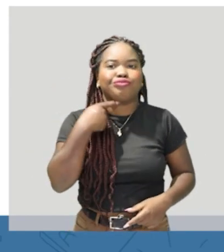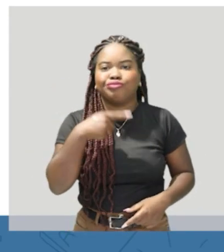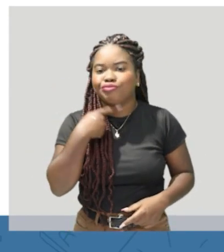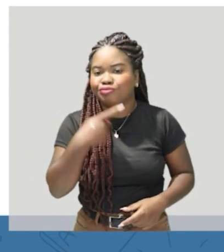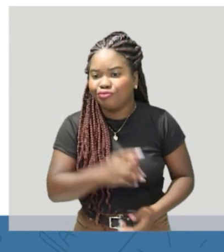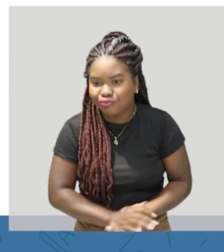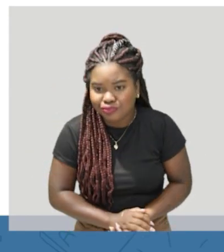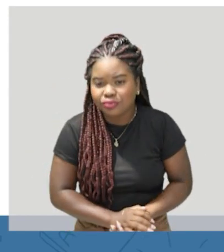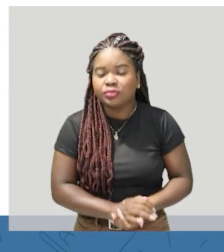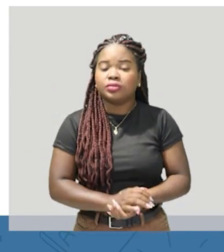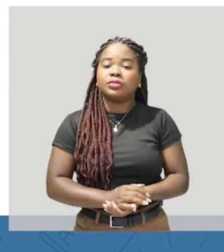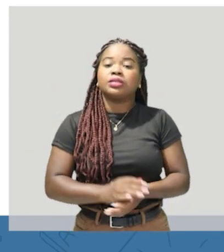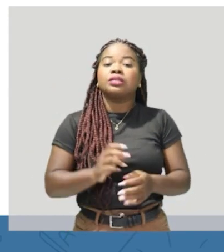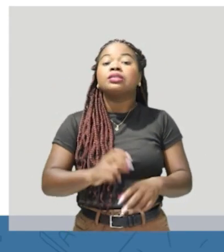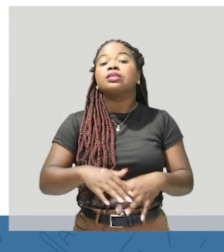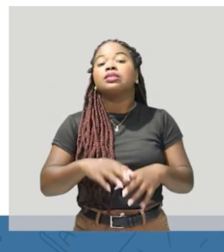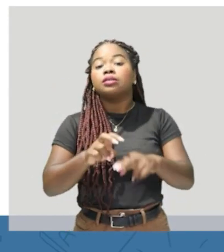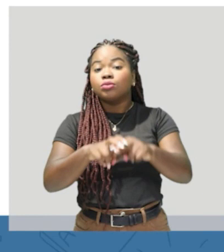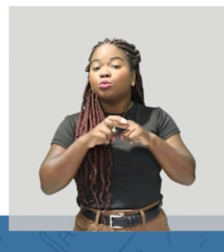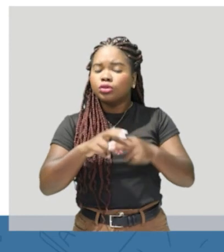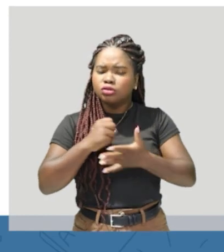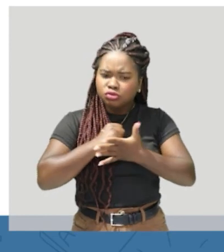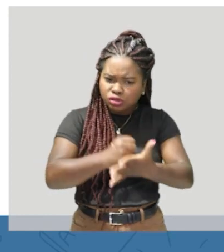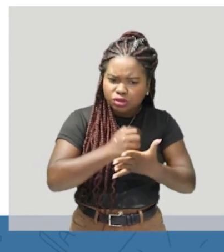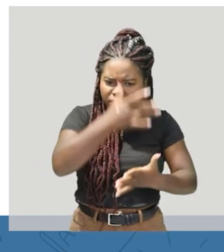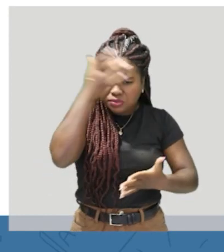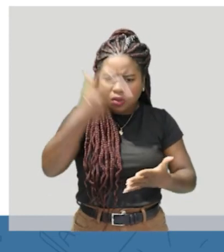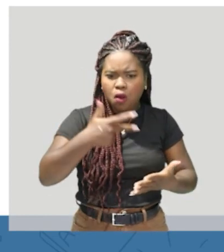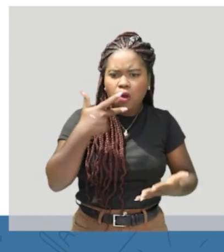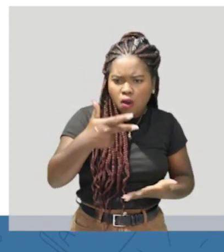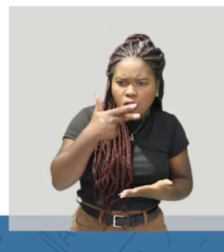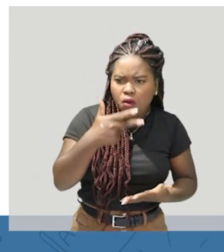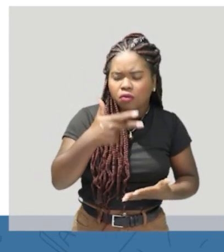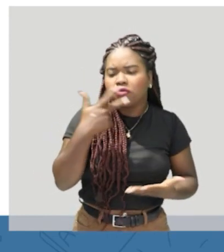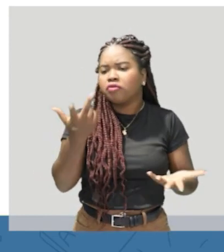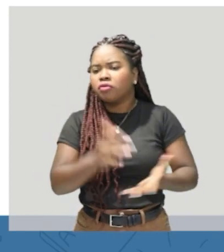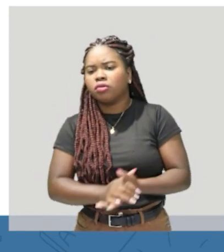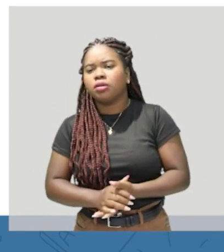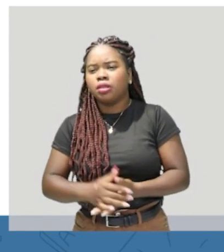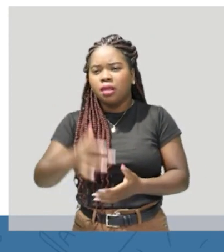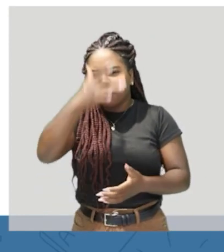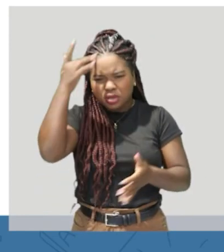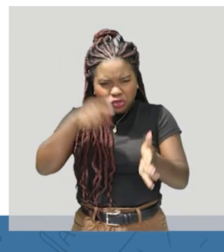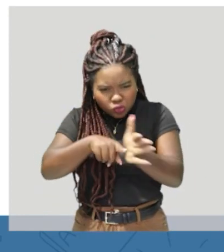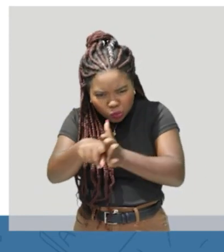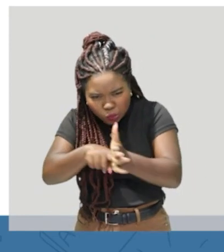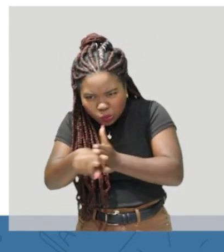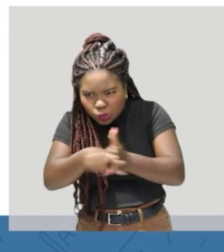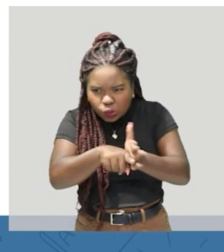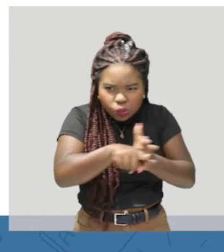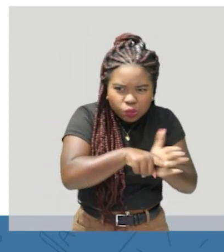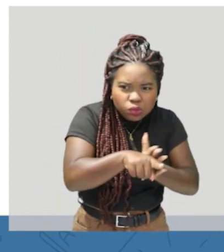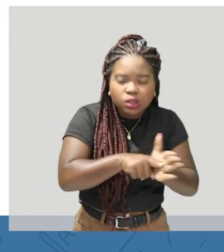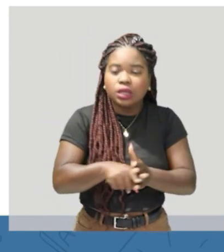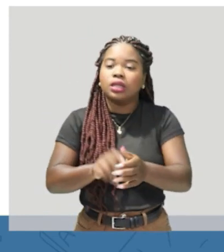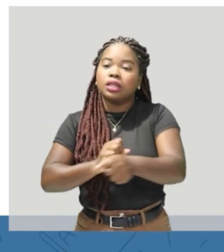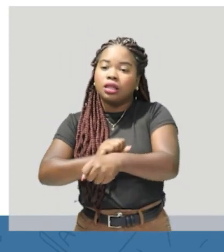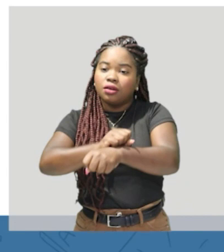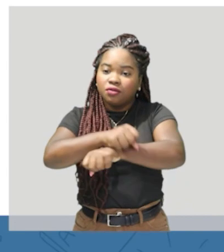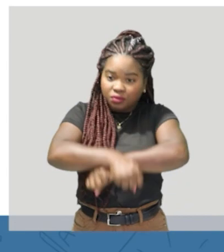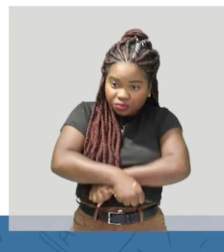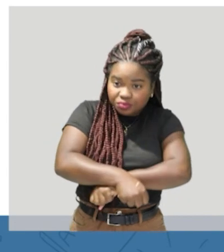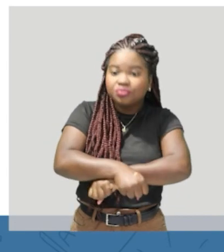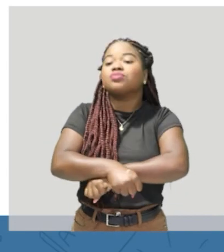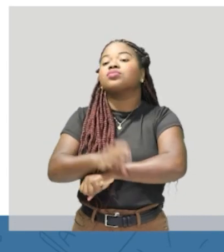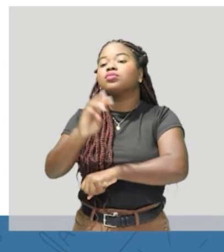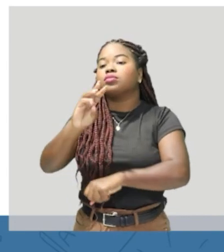tentativa de ajudar os fumantes, pesquisadores da Weill Cornell Medical College, que é uma faculdade,